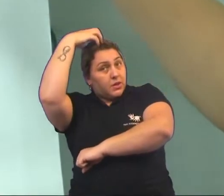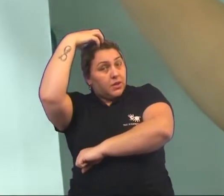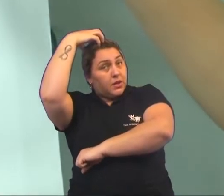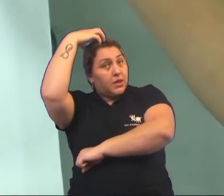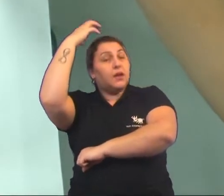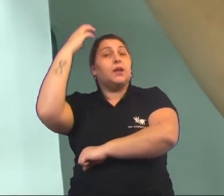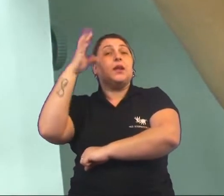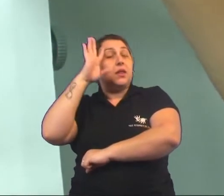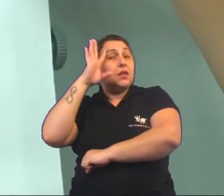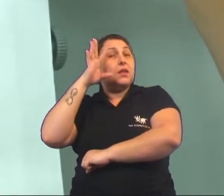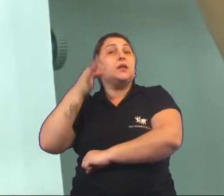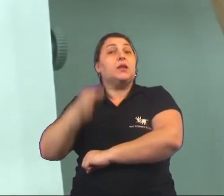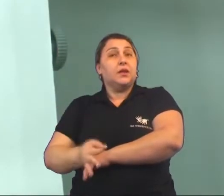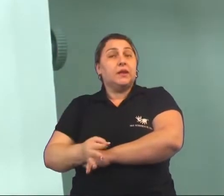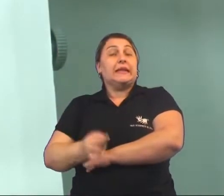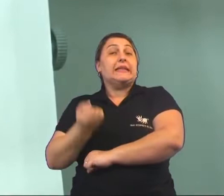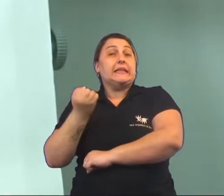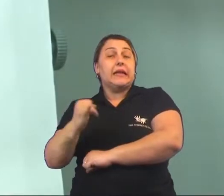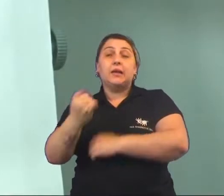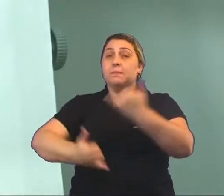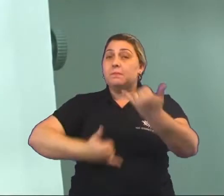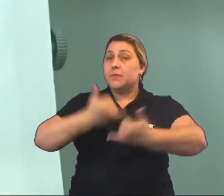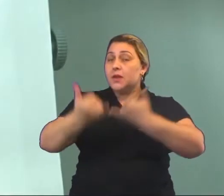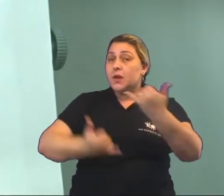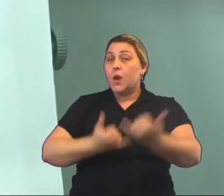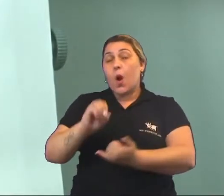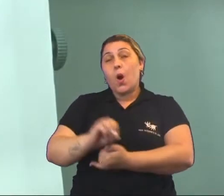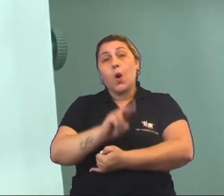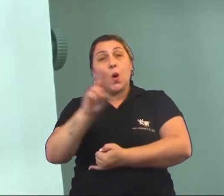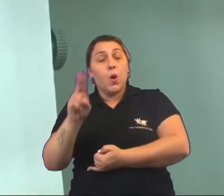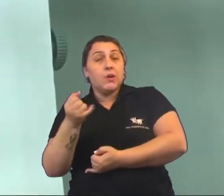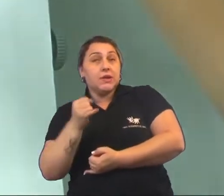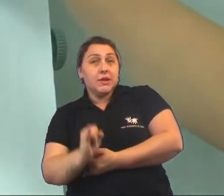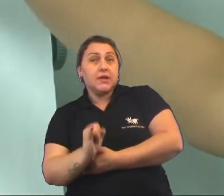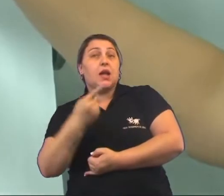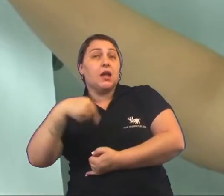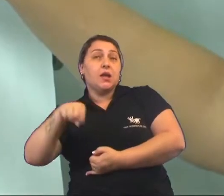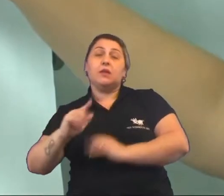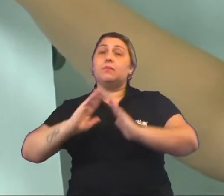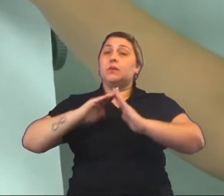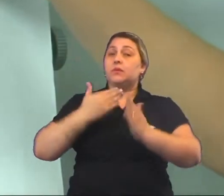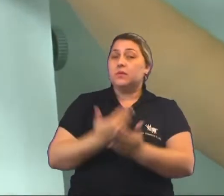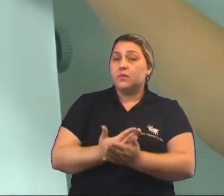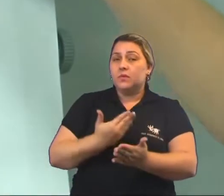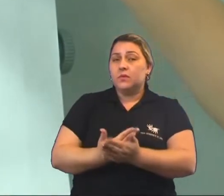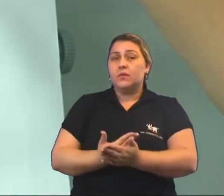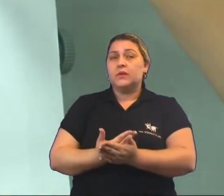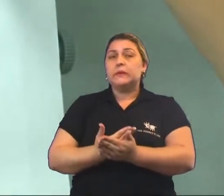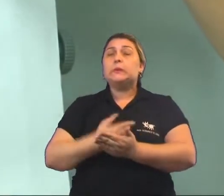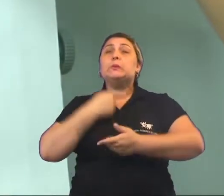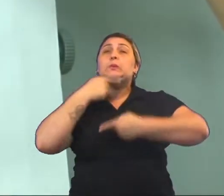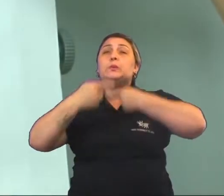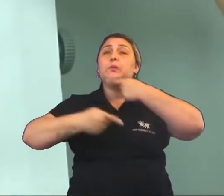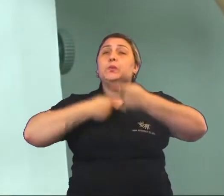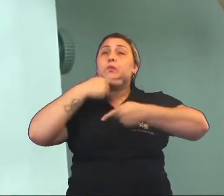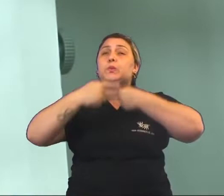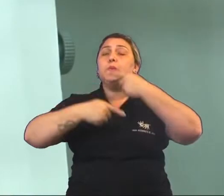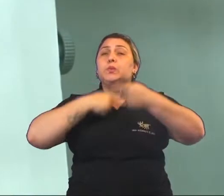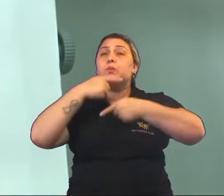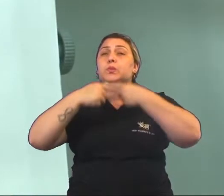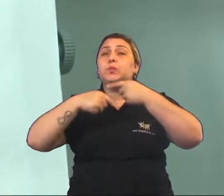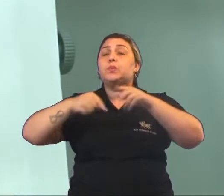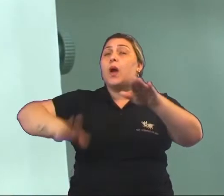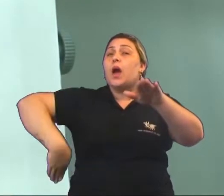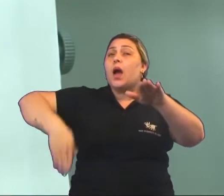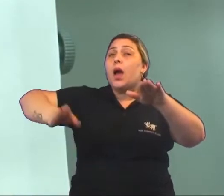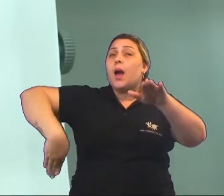Princesa, decidia se iria brincar ou se iria para a escola. Ficava indeciso entre a